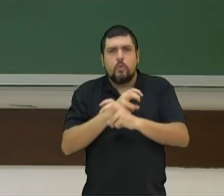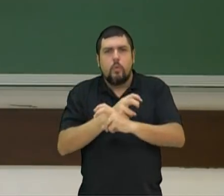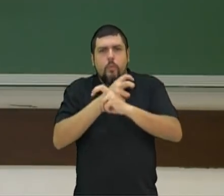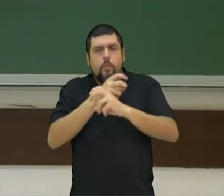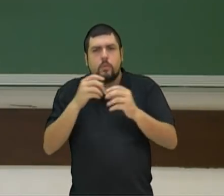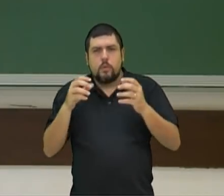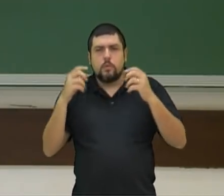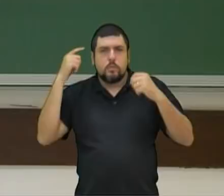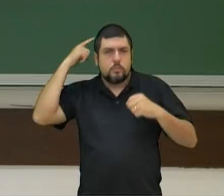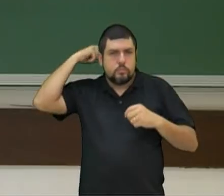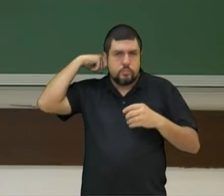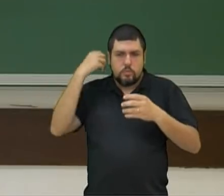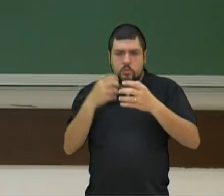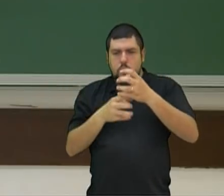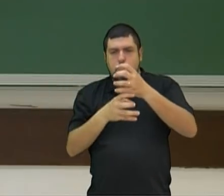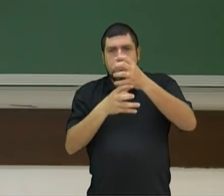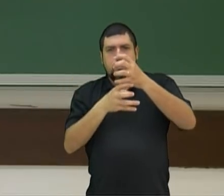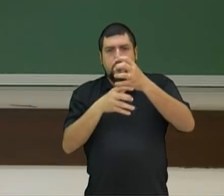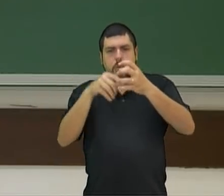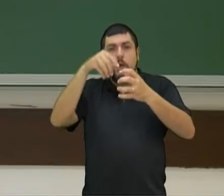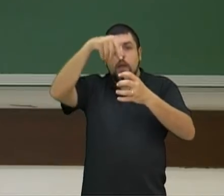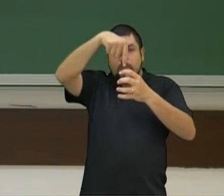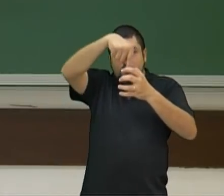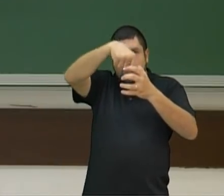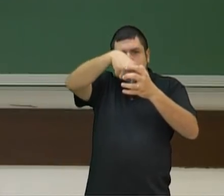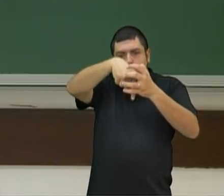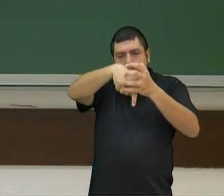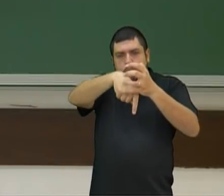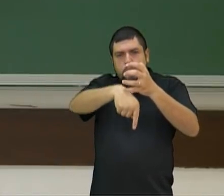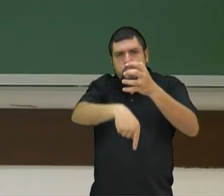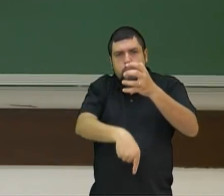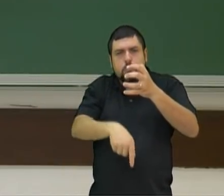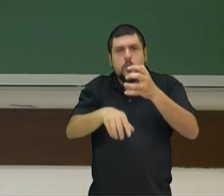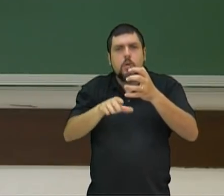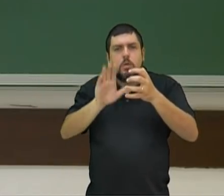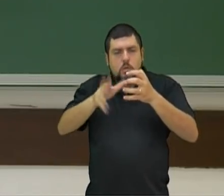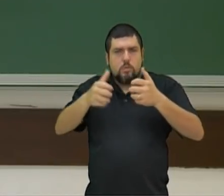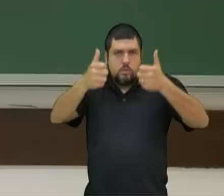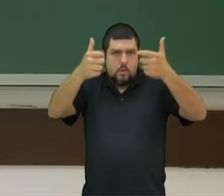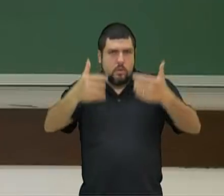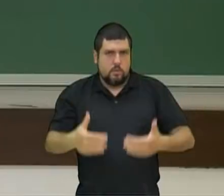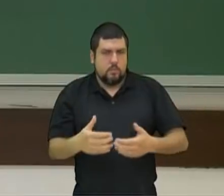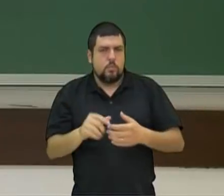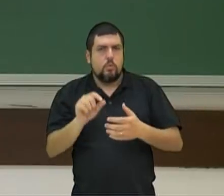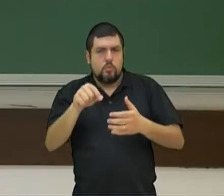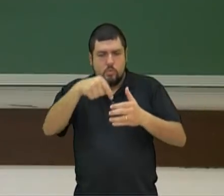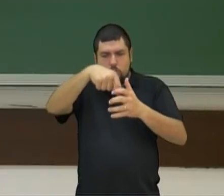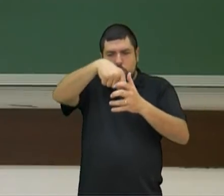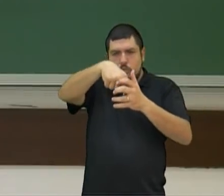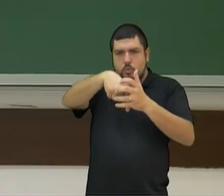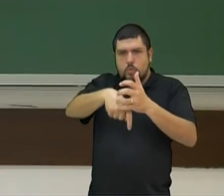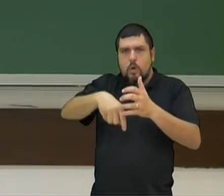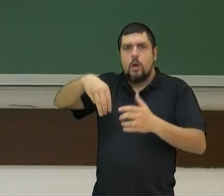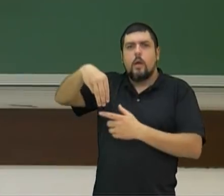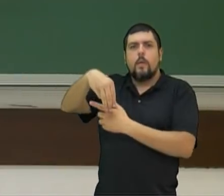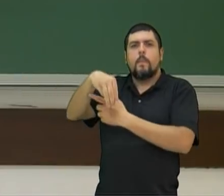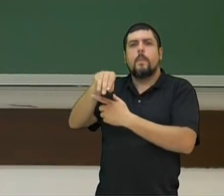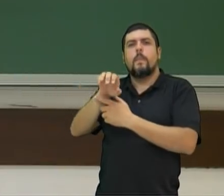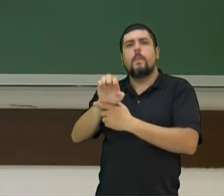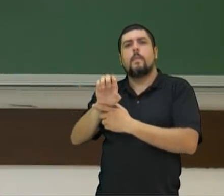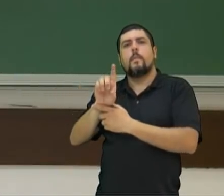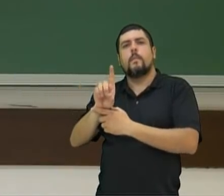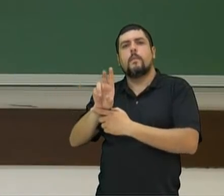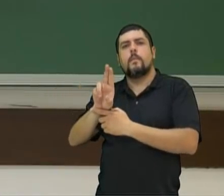passa uma estrutura muito importante, que a gente já conversou sobre isso, né? Que é a nossa medula espinal ou